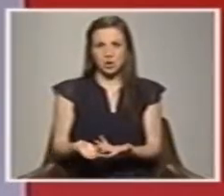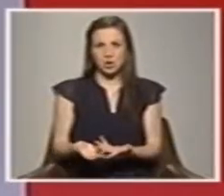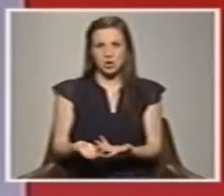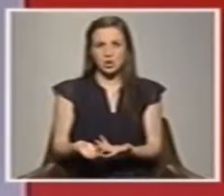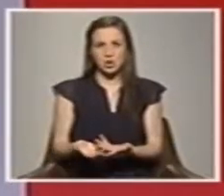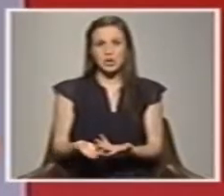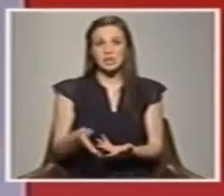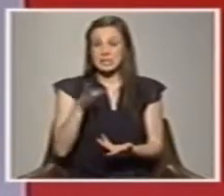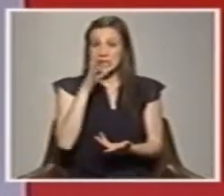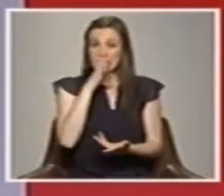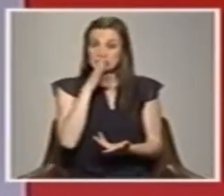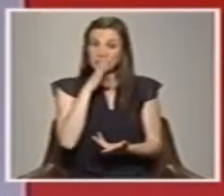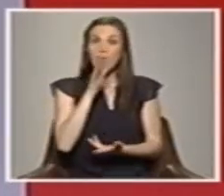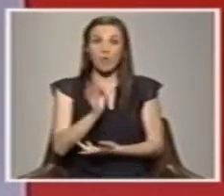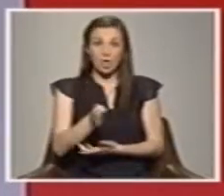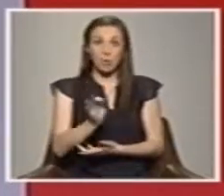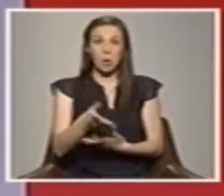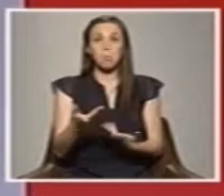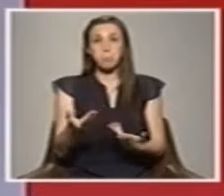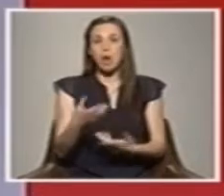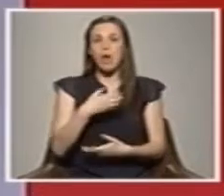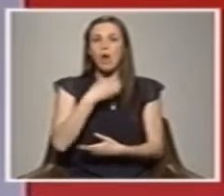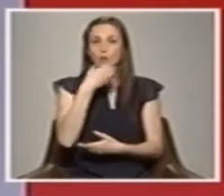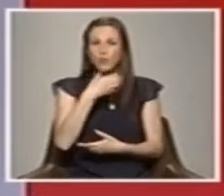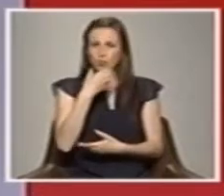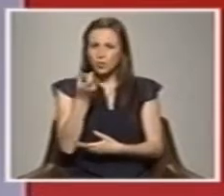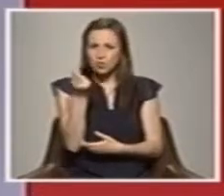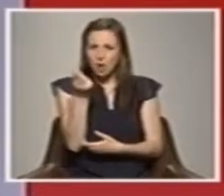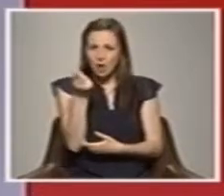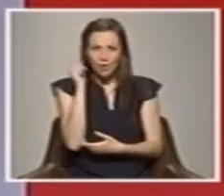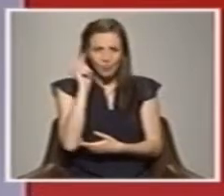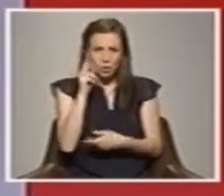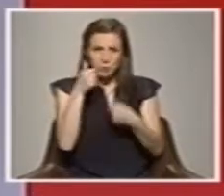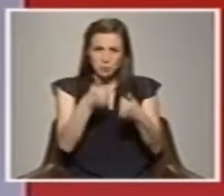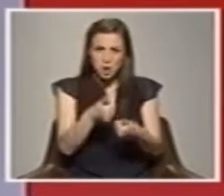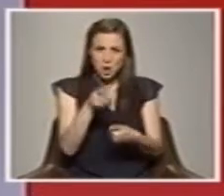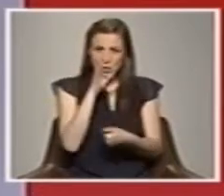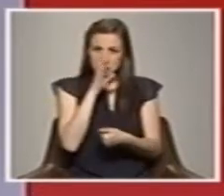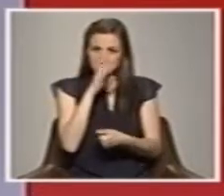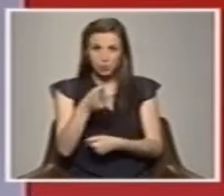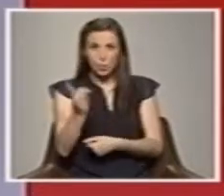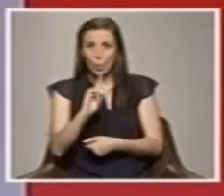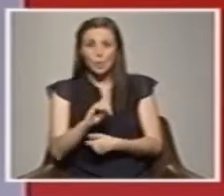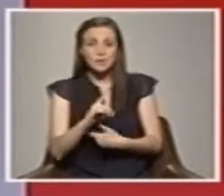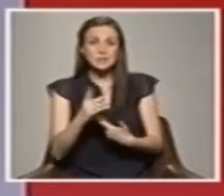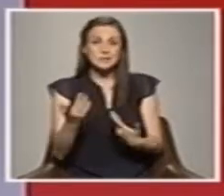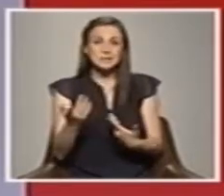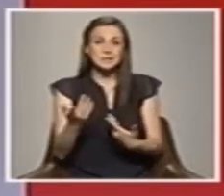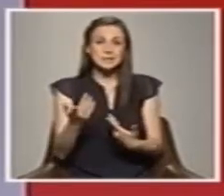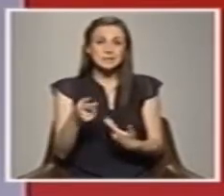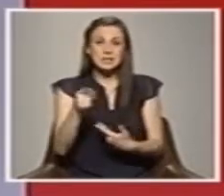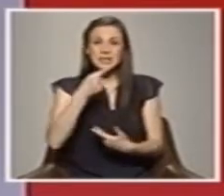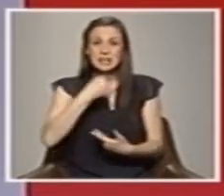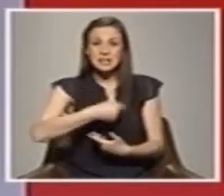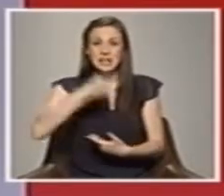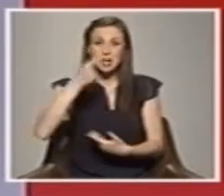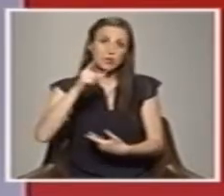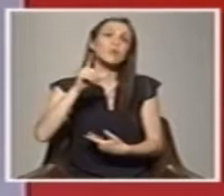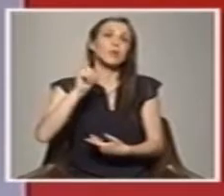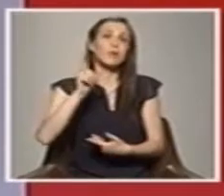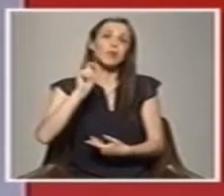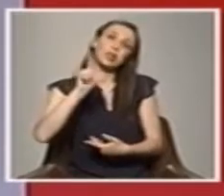Se vale a pena, se a fruta está a bom preço, escolhem a fruta, se não está a bom preço, vira a queixa no contentor do lixo,